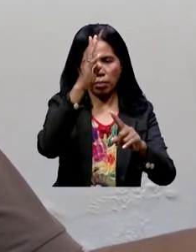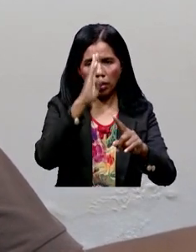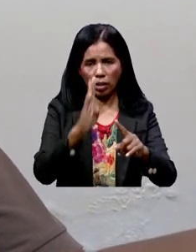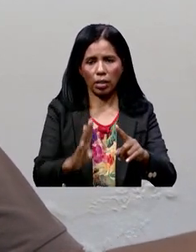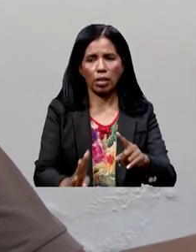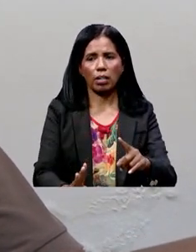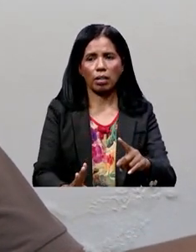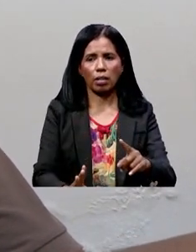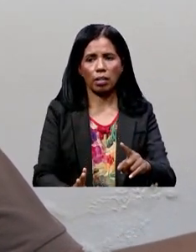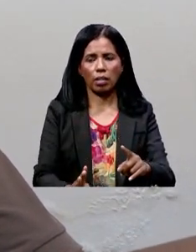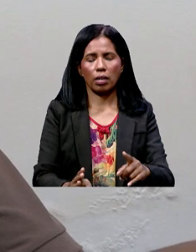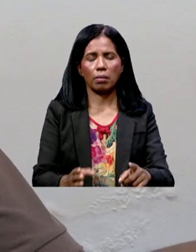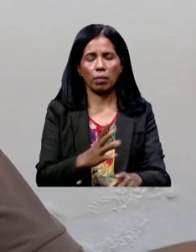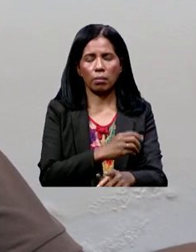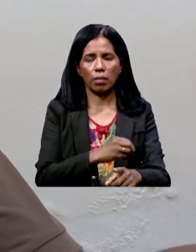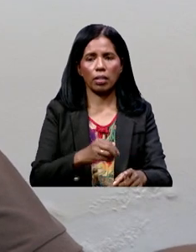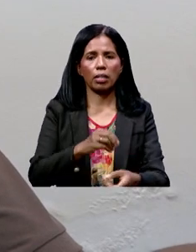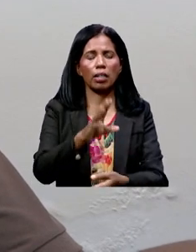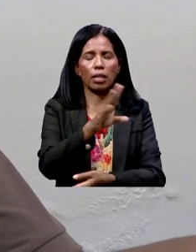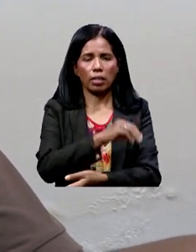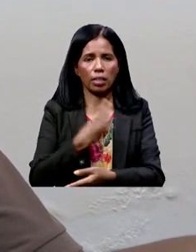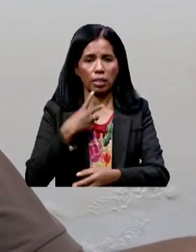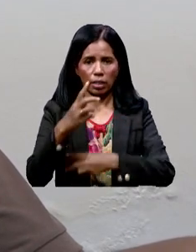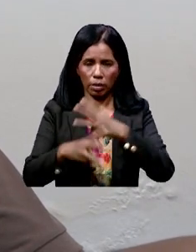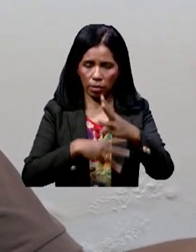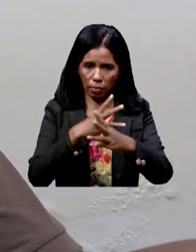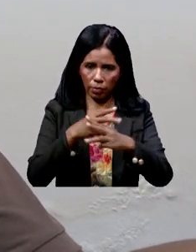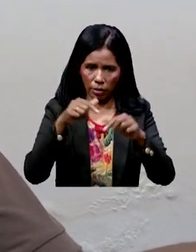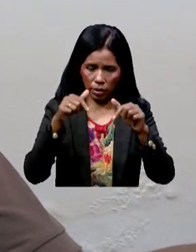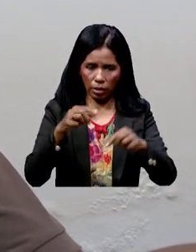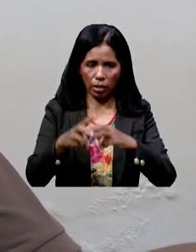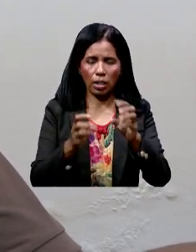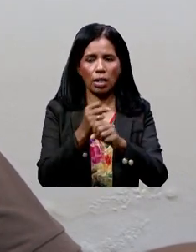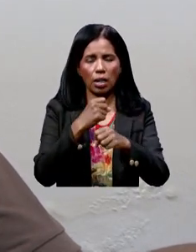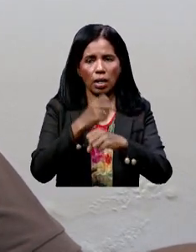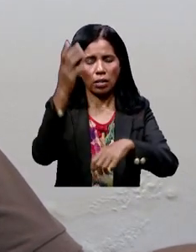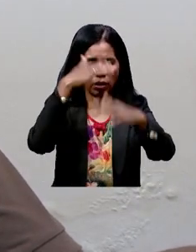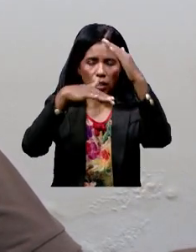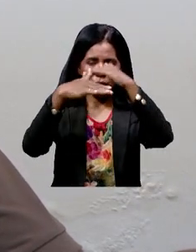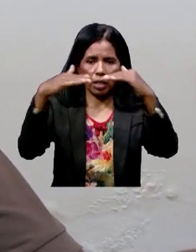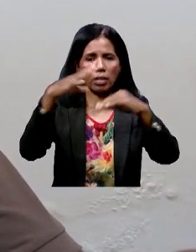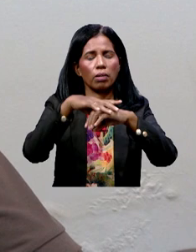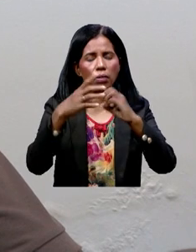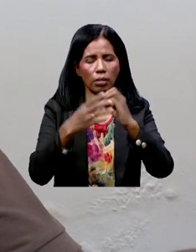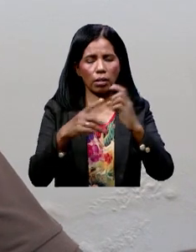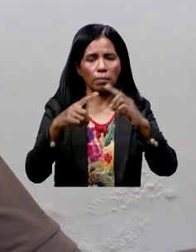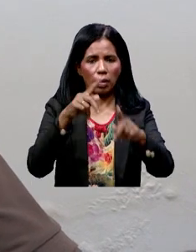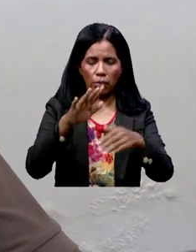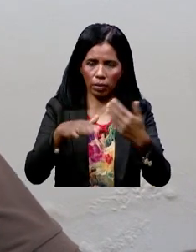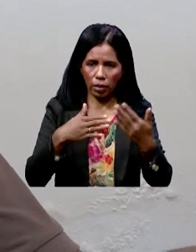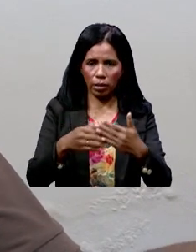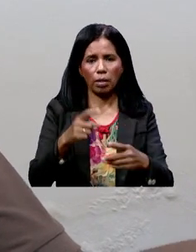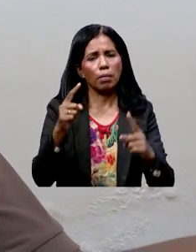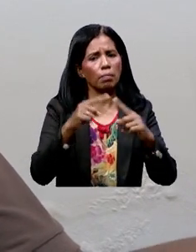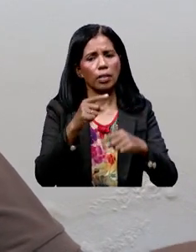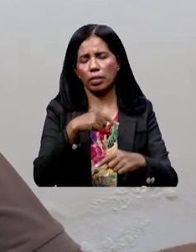nebe hakiak ita ia mundu ida ne halor laleha norai ba ema hutu hutu ba povu hutu hutu ba sese